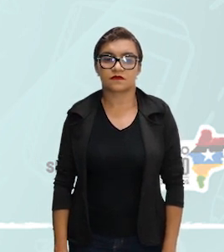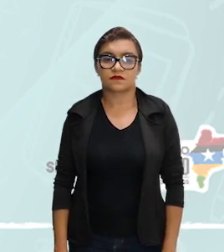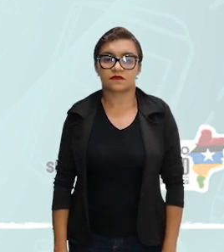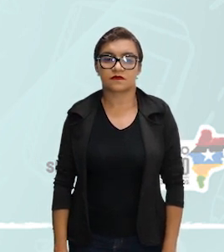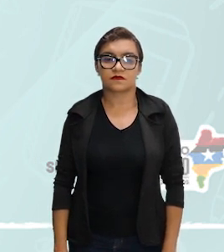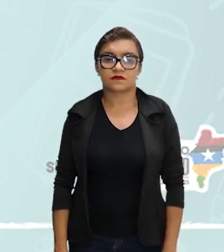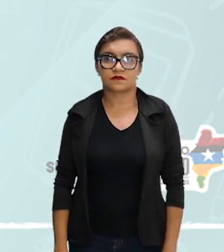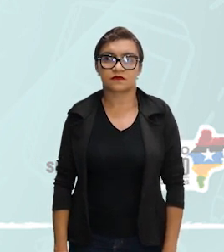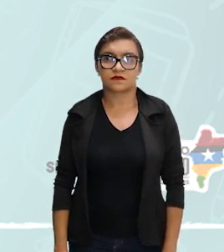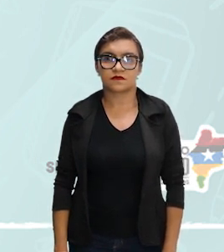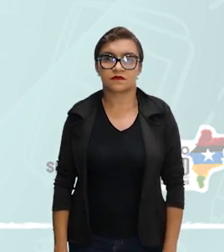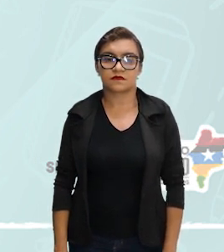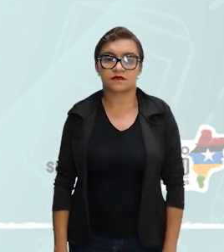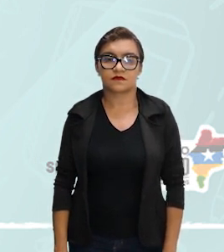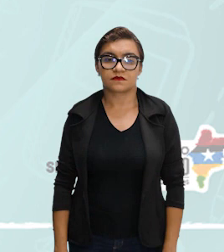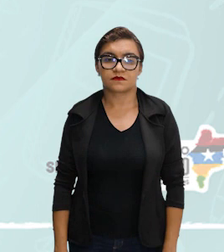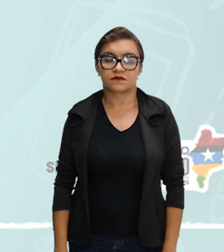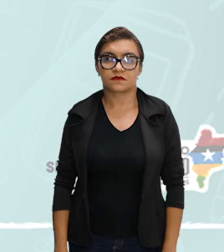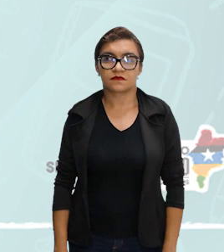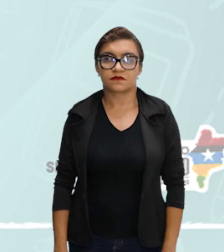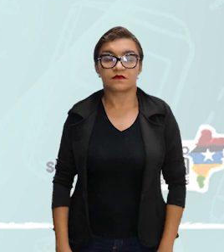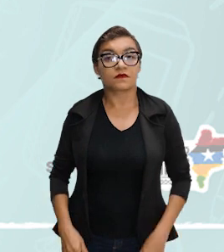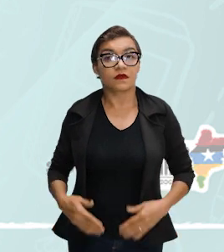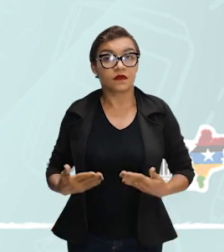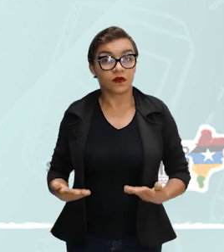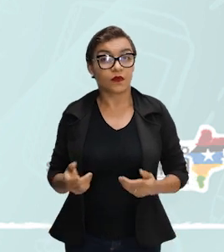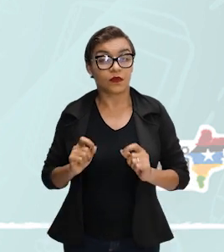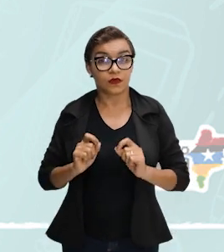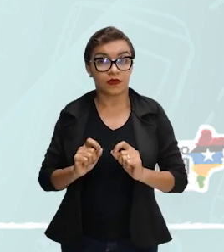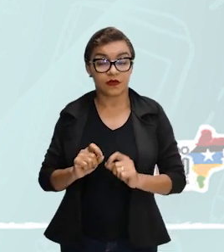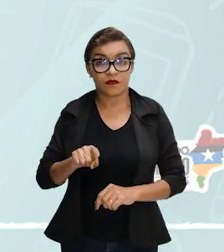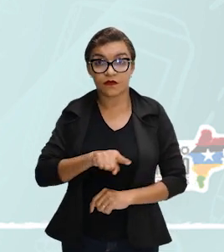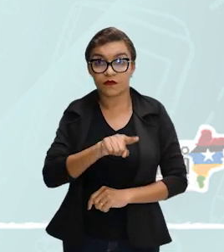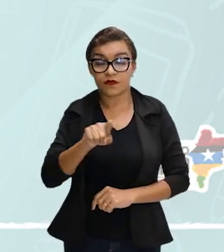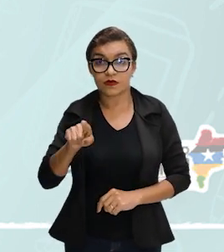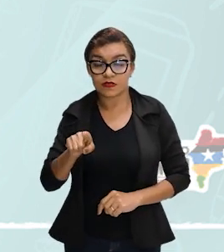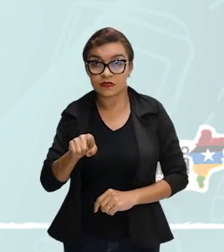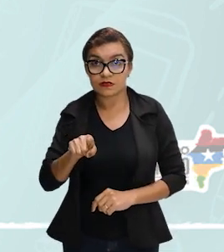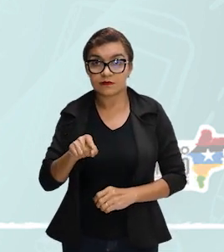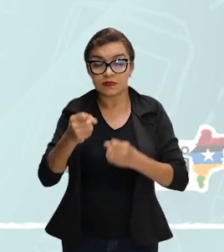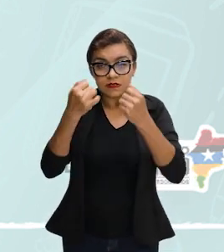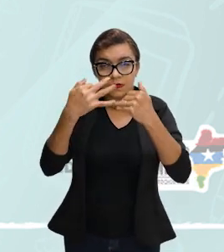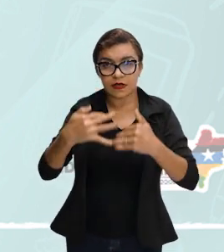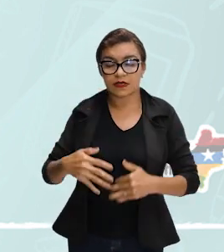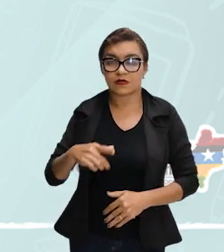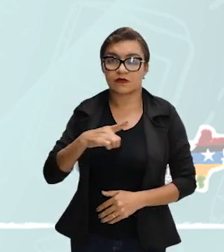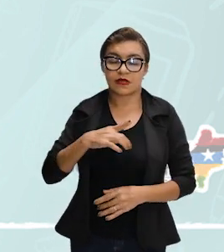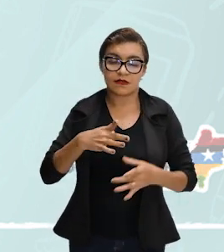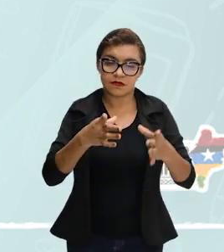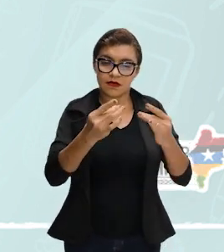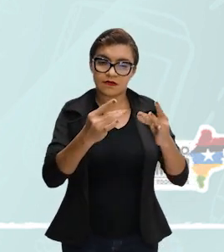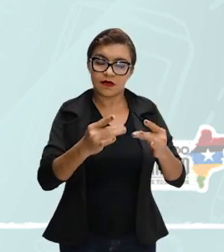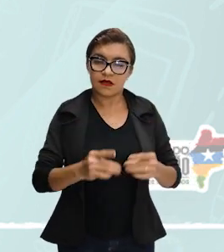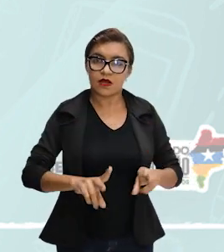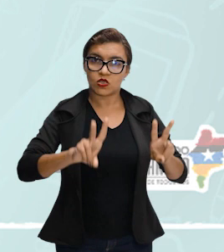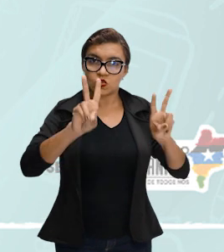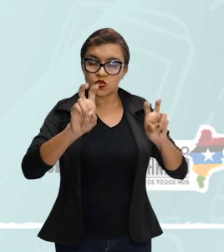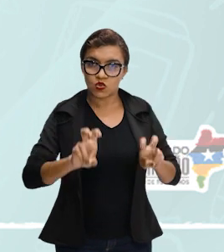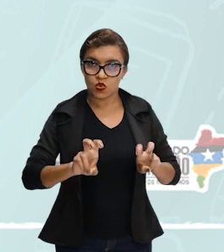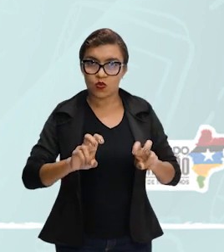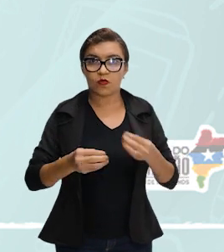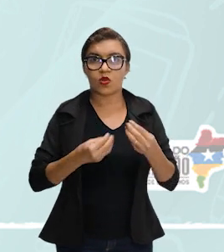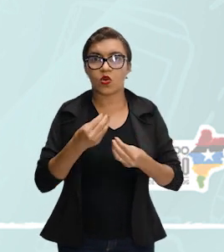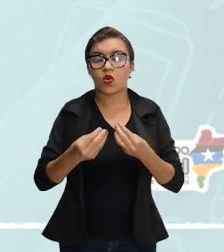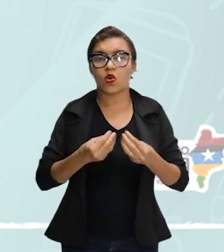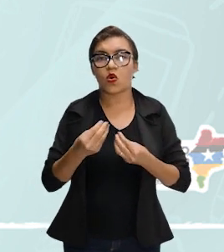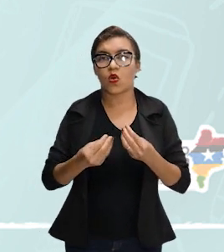subordinadas abreviadas. Então, vocês vão encontrar uma explicação detalhada sobre o emprego do infinitivo